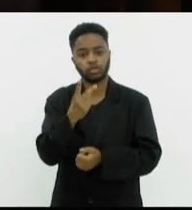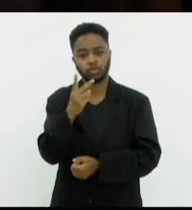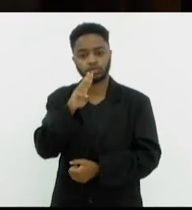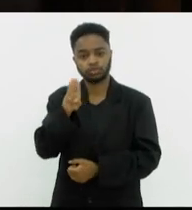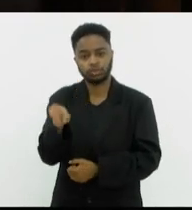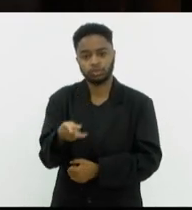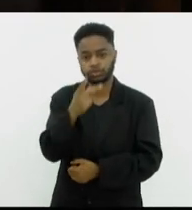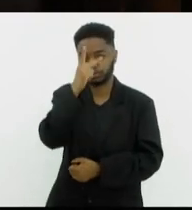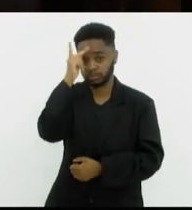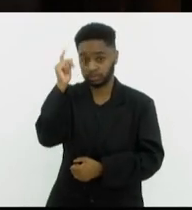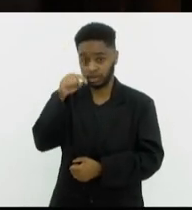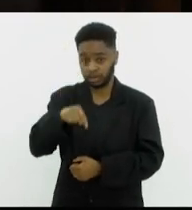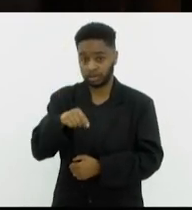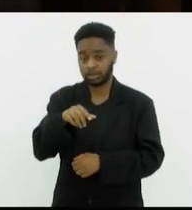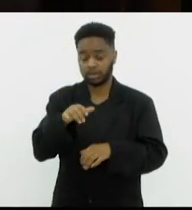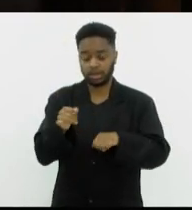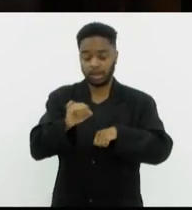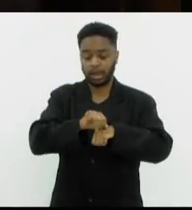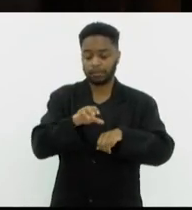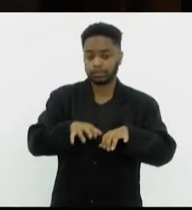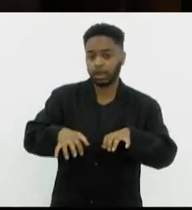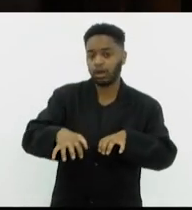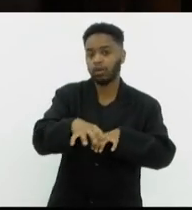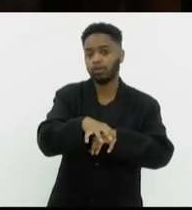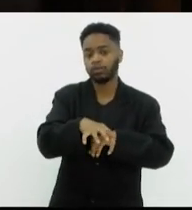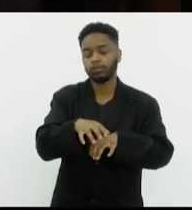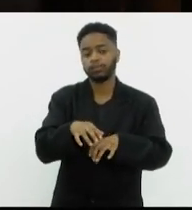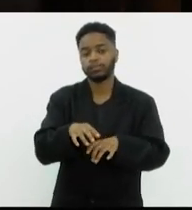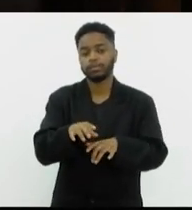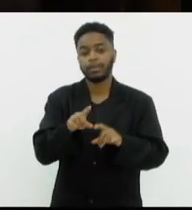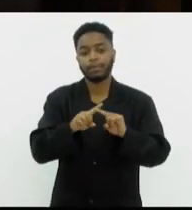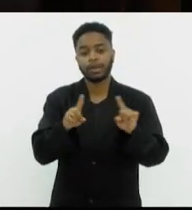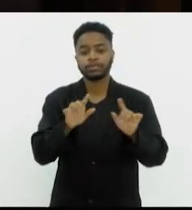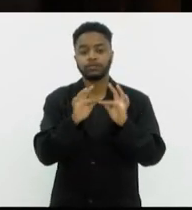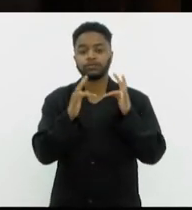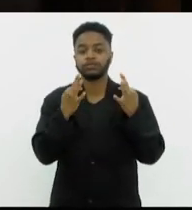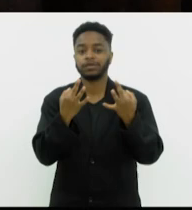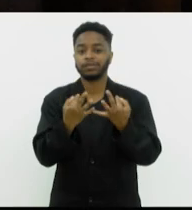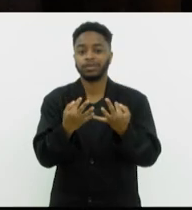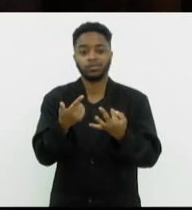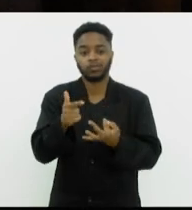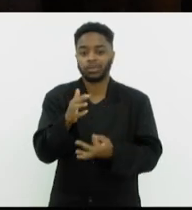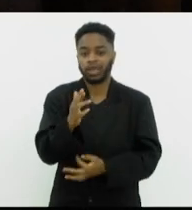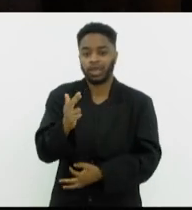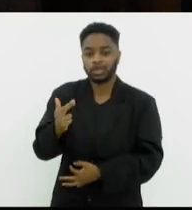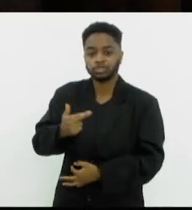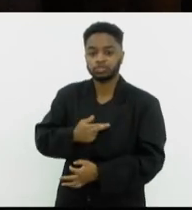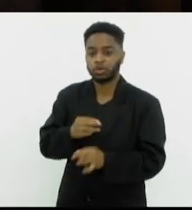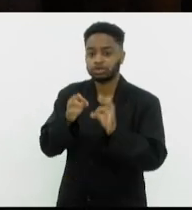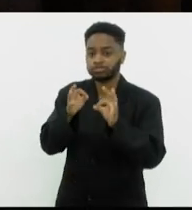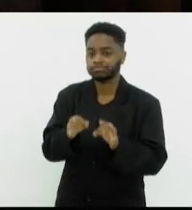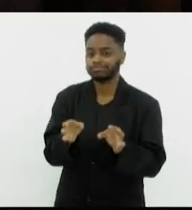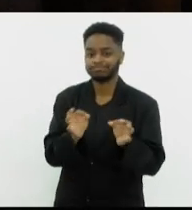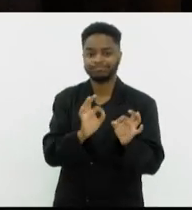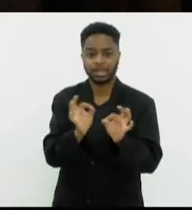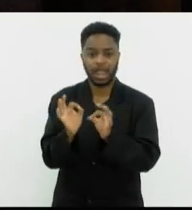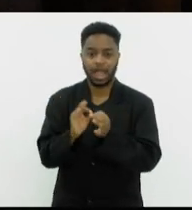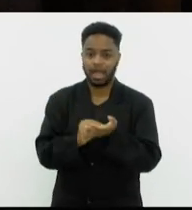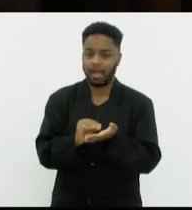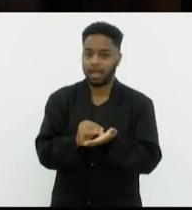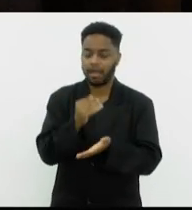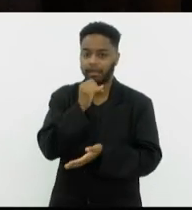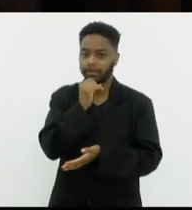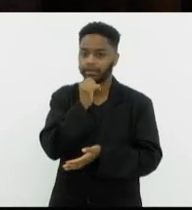né, aqui da região metropolitana, essas famílias continuam sem respostas efetivas por parte